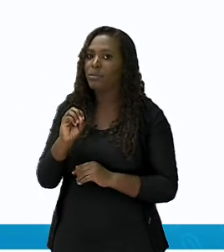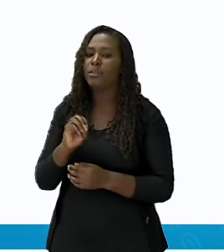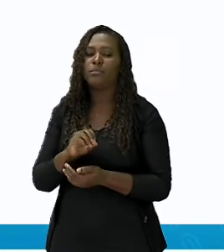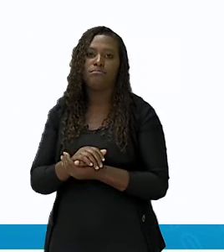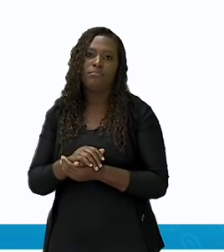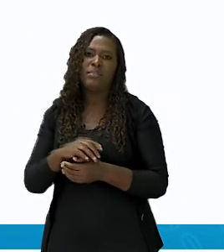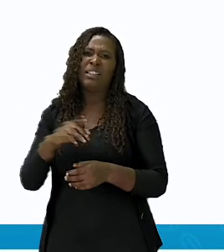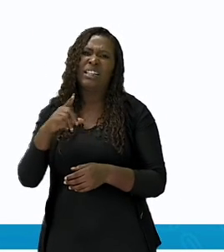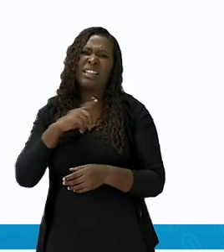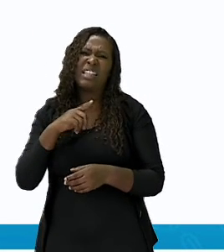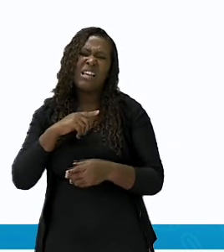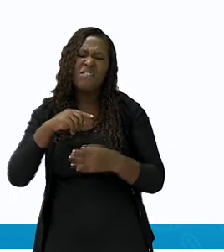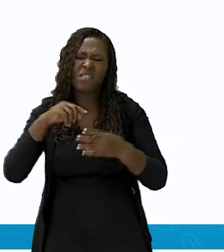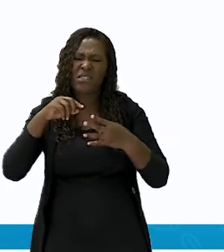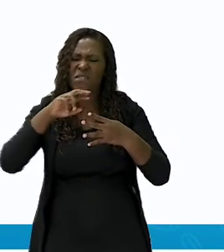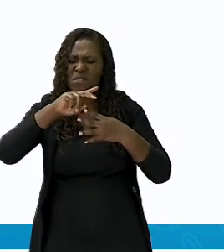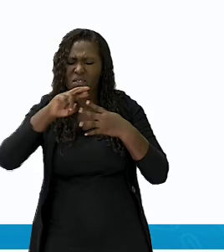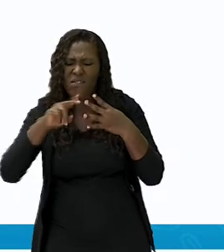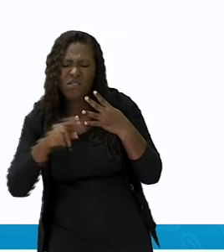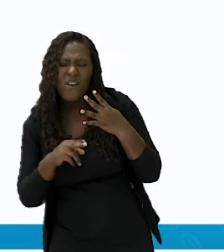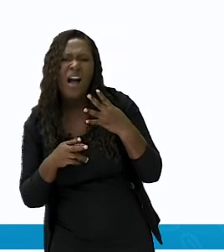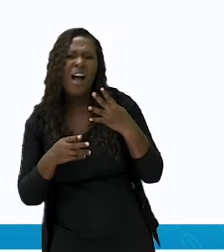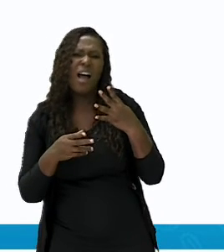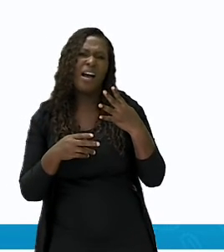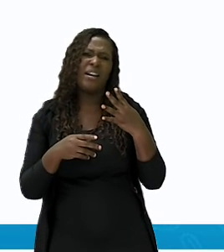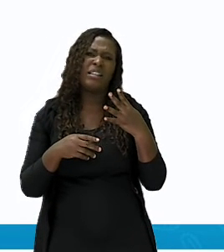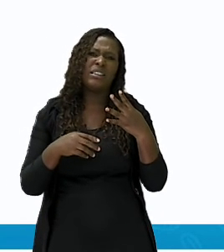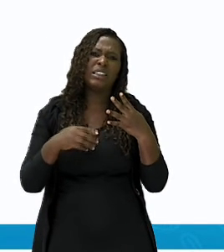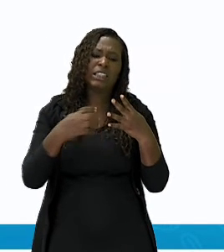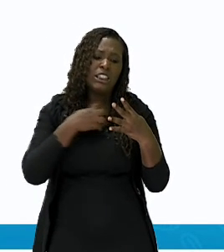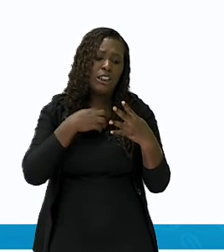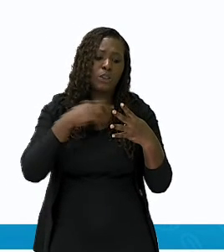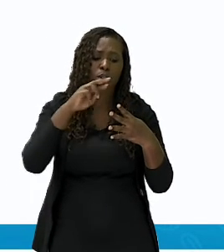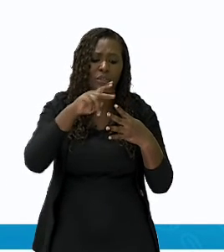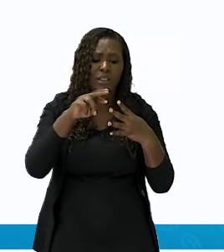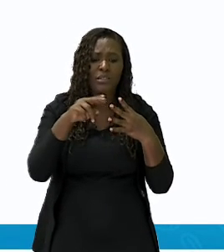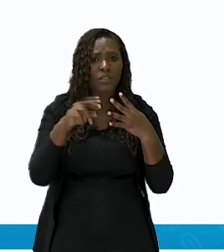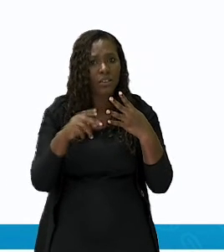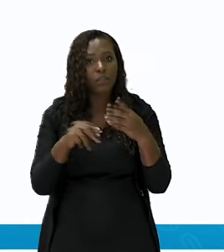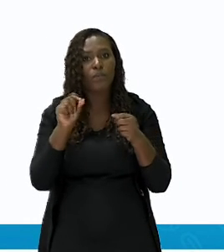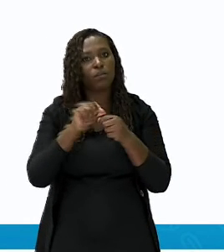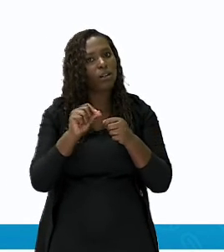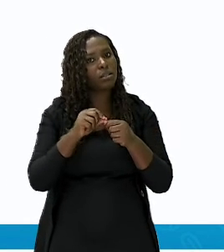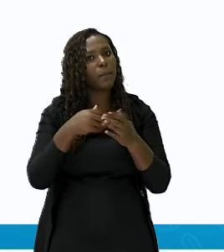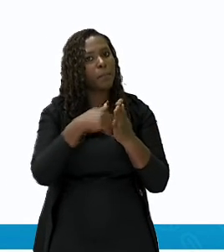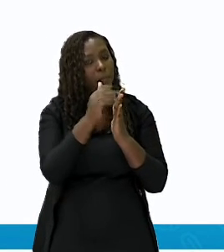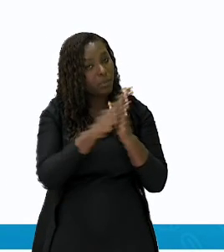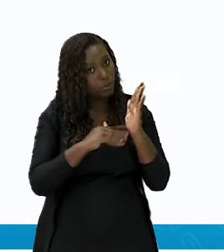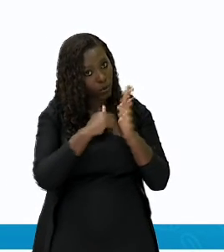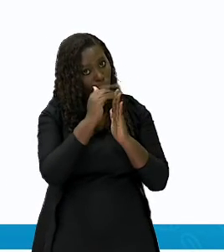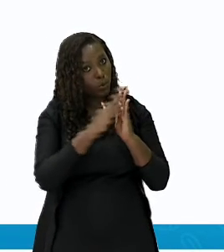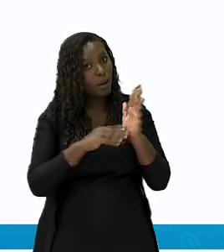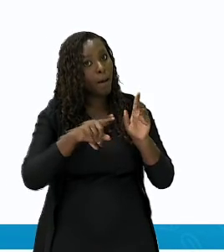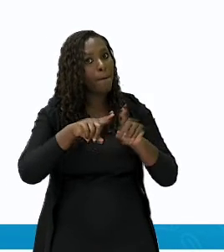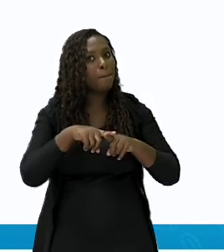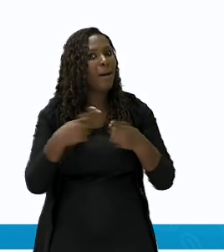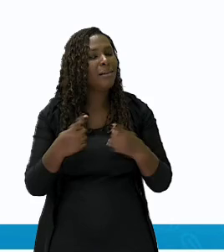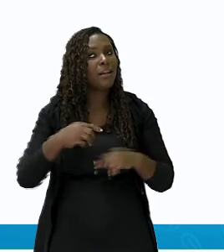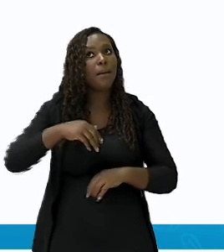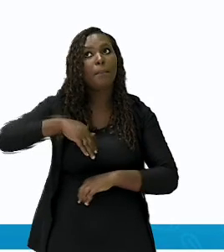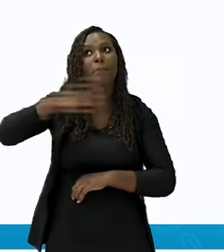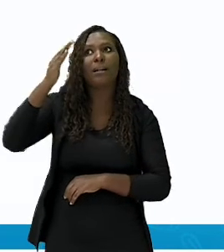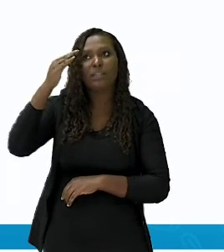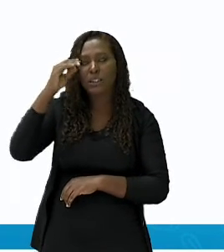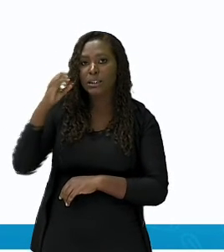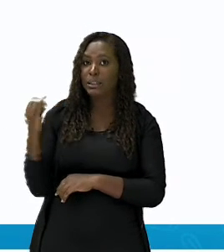fase rosa, a fase cubista, né? Inclusive o figurativo. Mas o que consagrou a forma e os